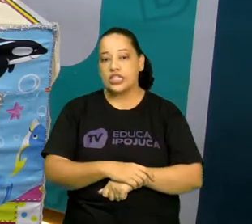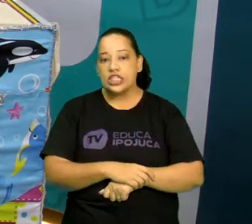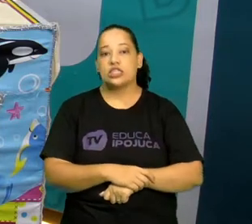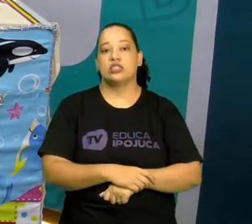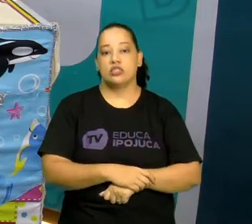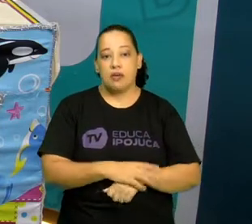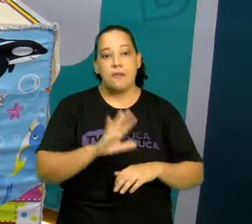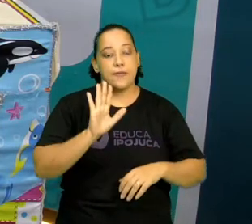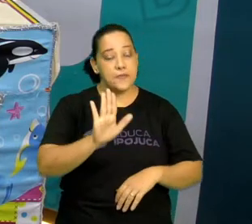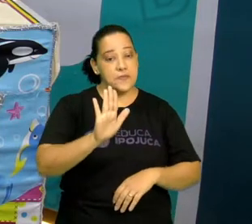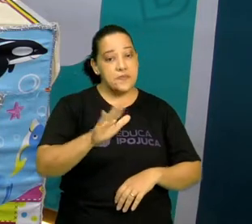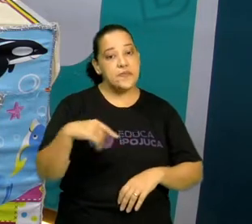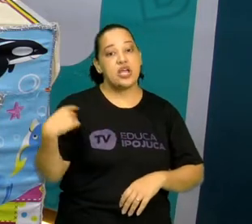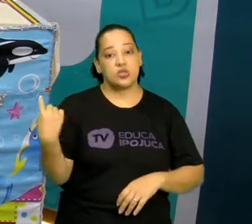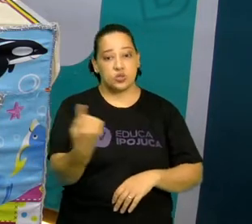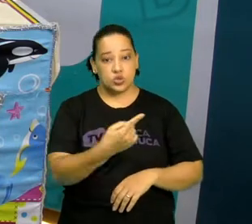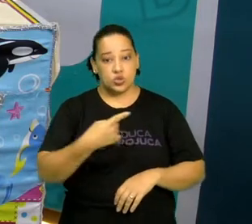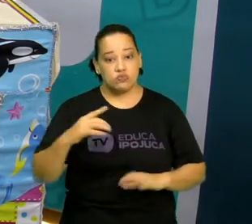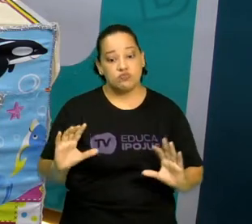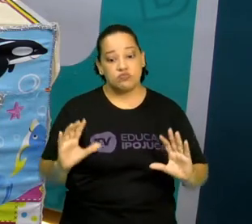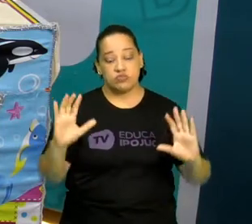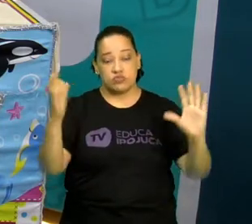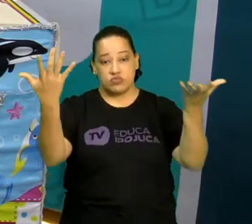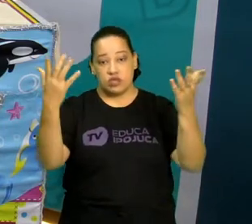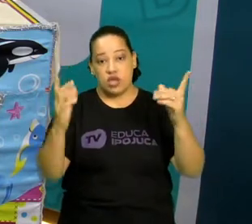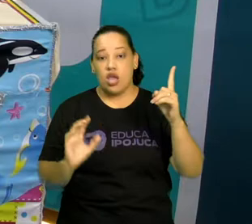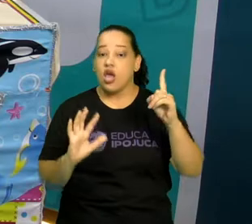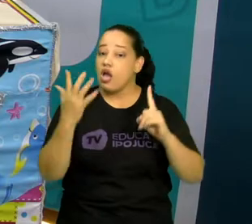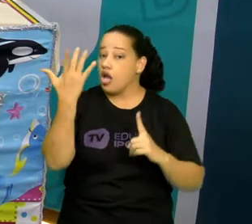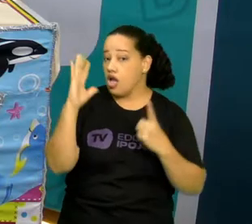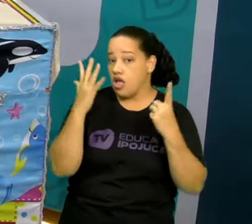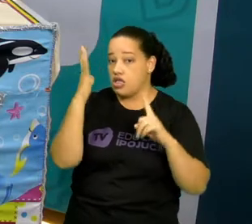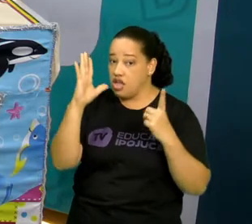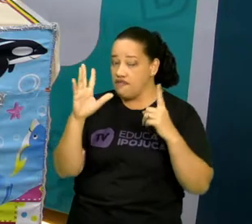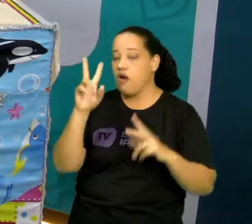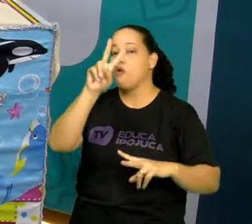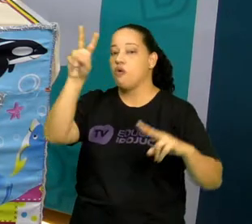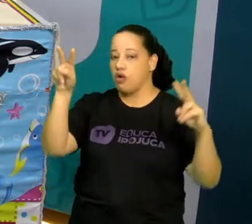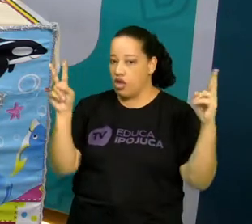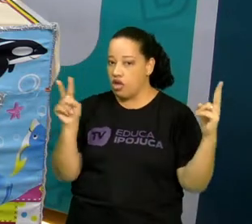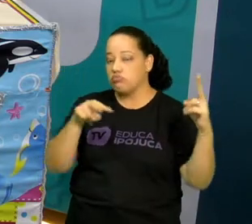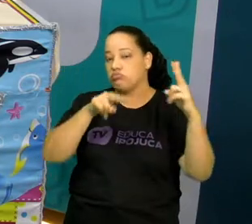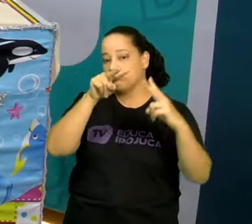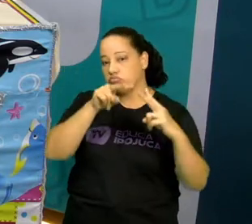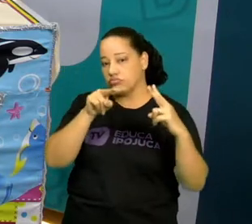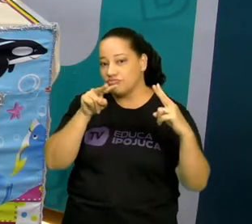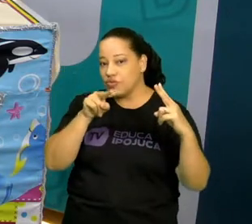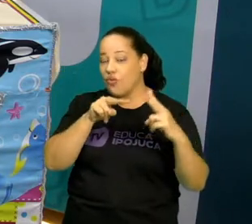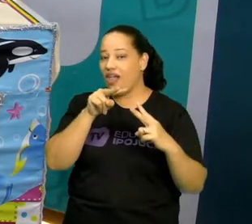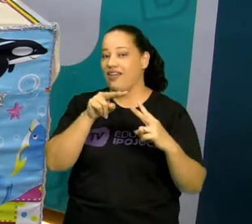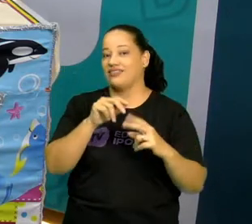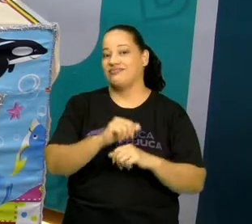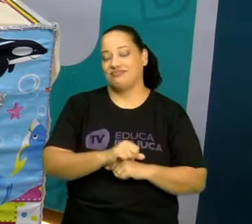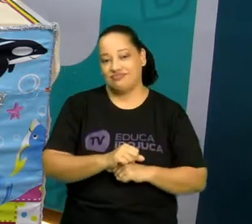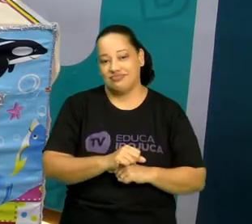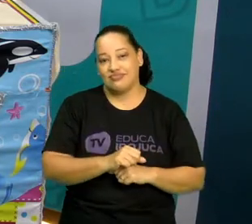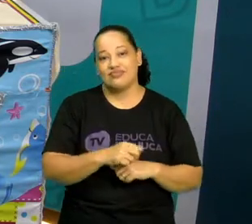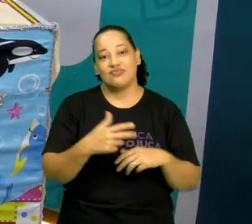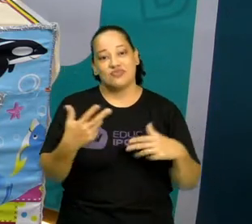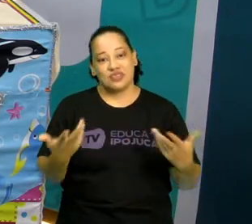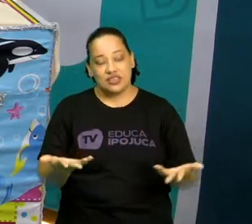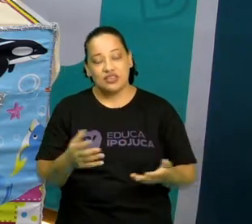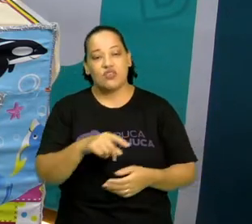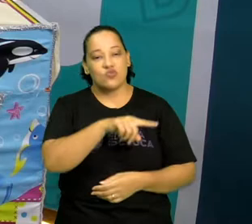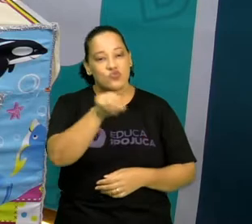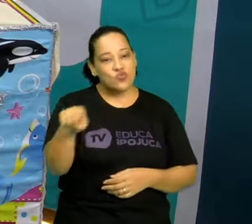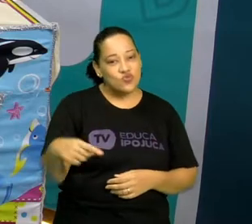Mas o nosso carnaval esse ano vai ser online, tá, criançada? Então, como sugestão para leitura,